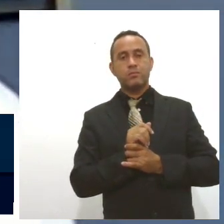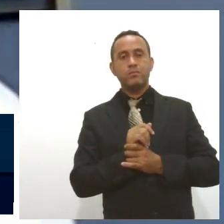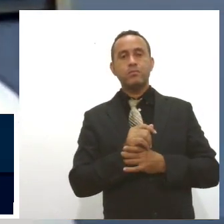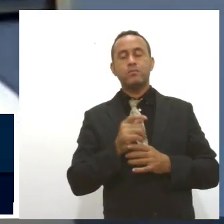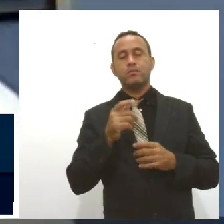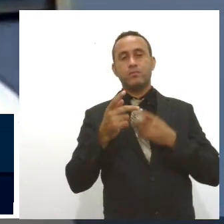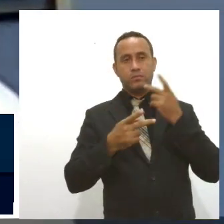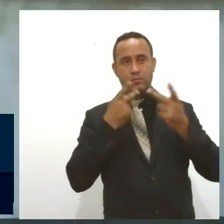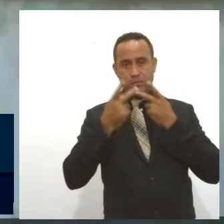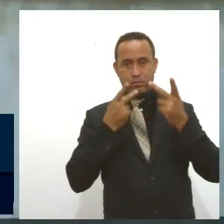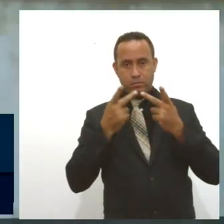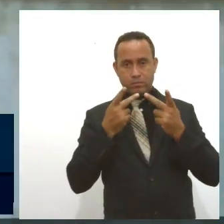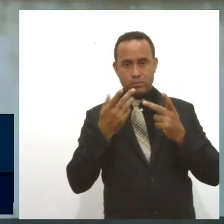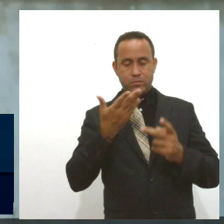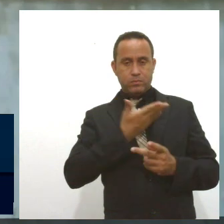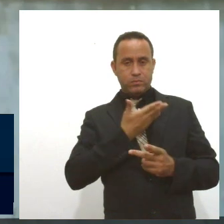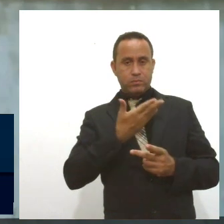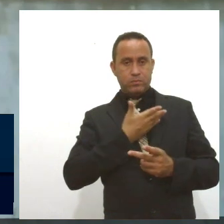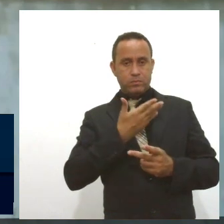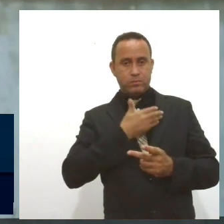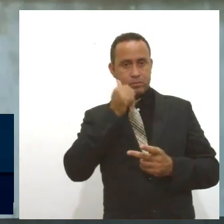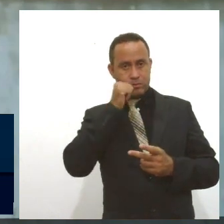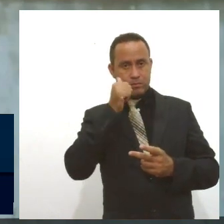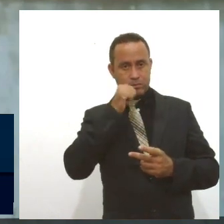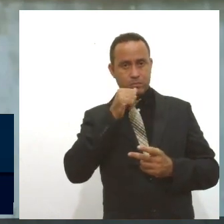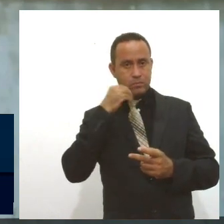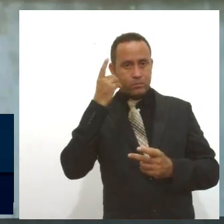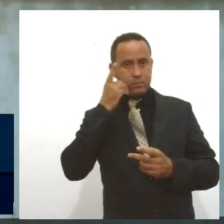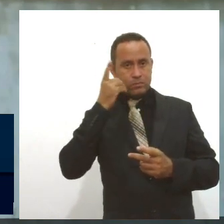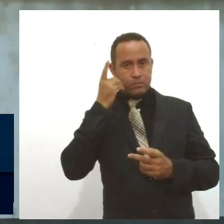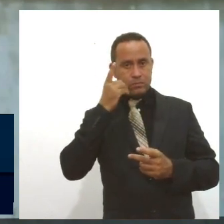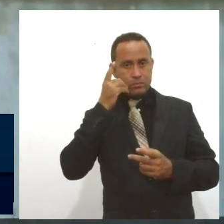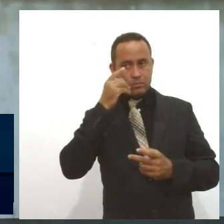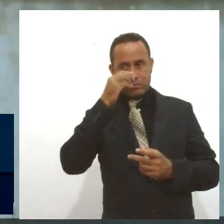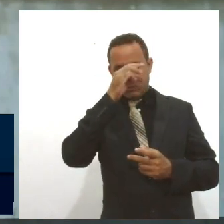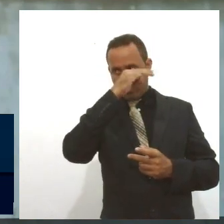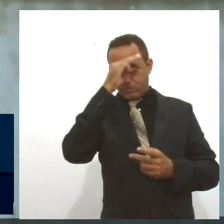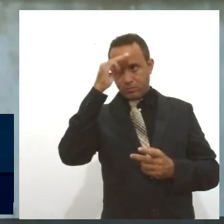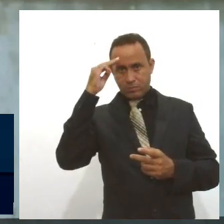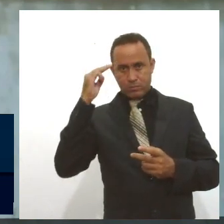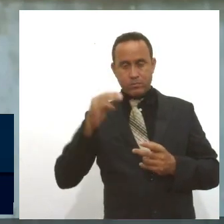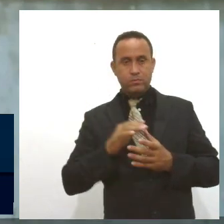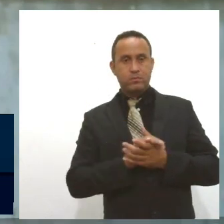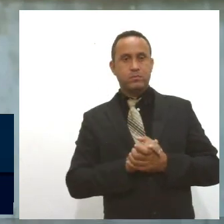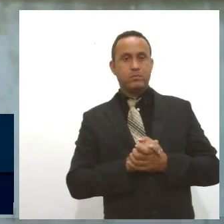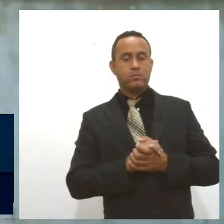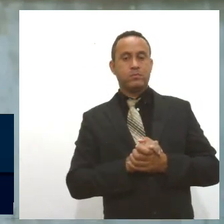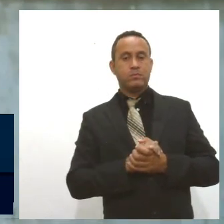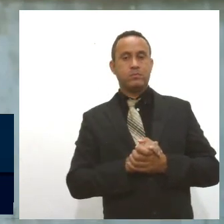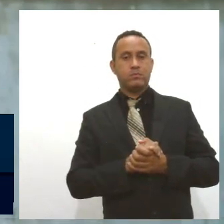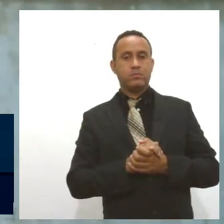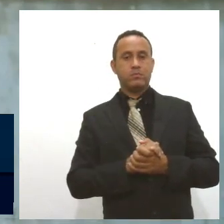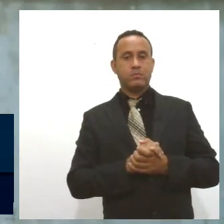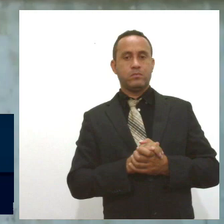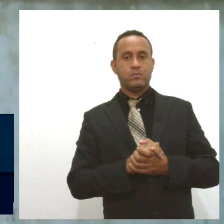Passo a palavra à nossa querida amiga deputada Maria Mendonça.